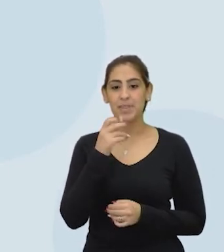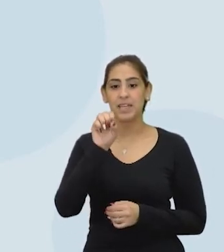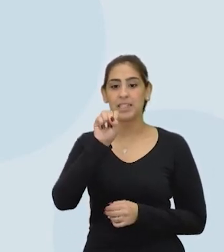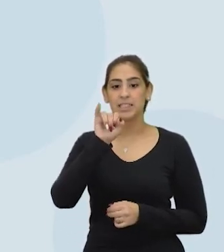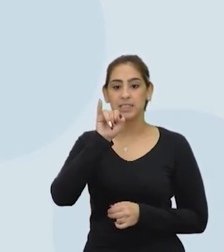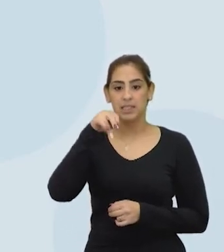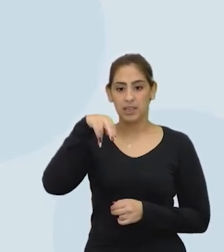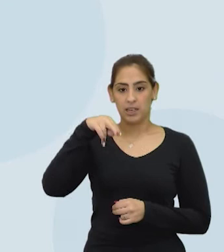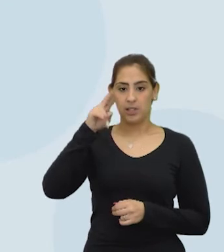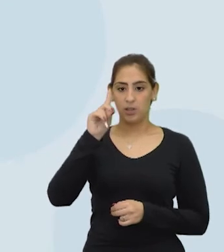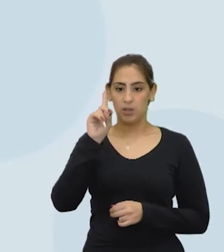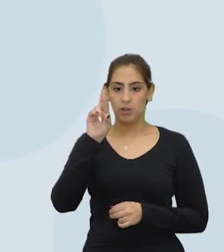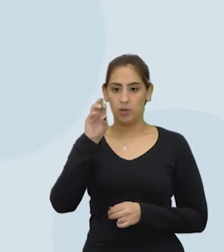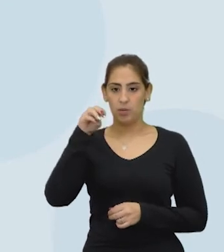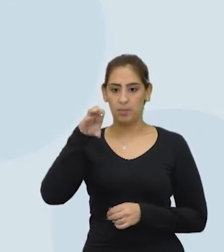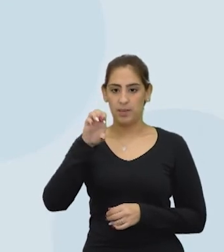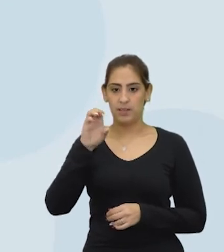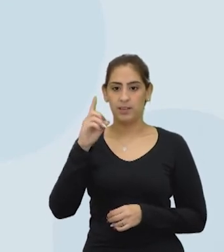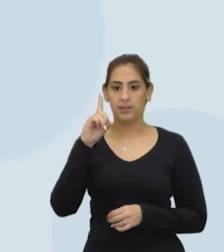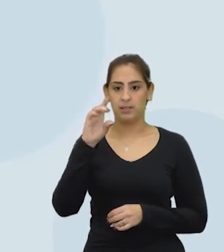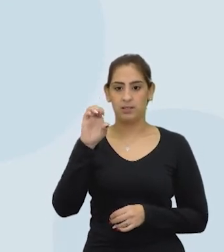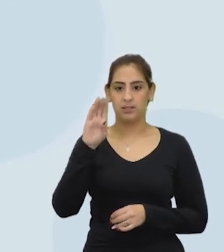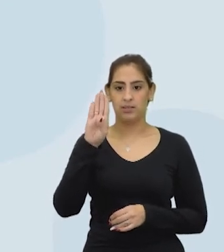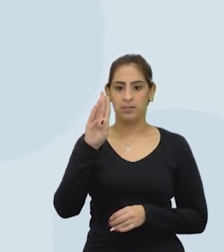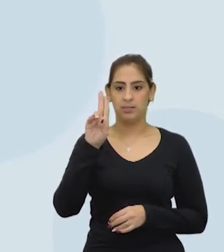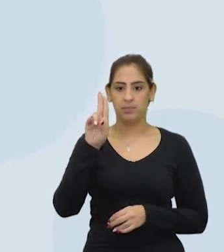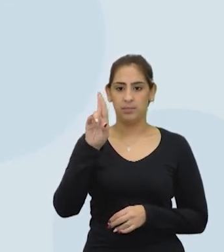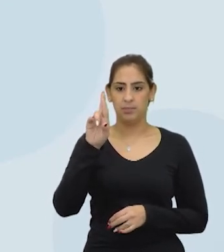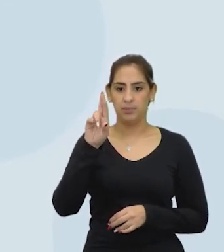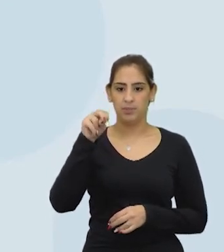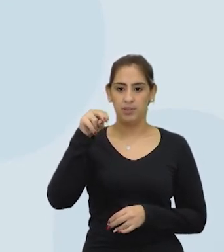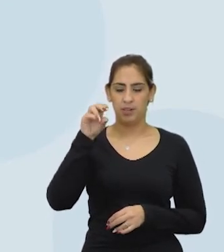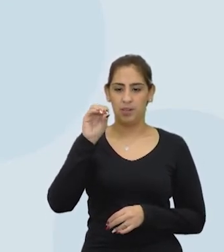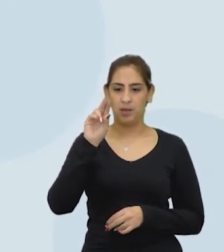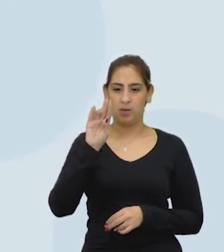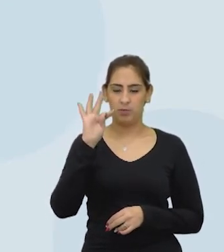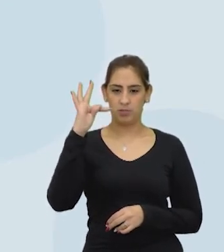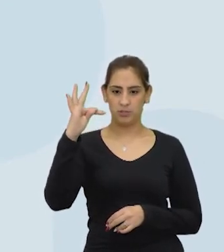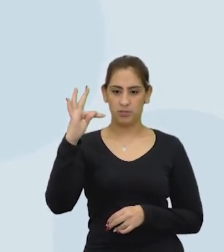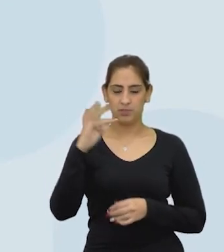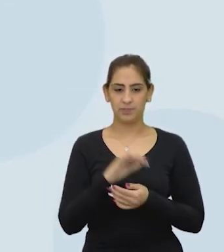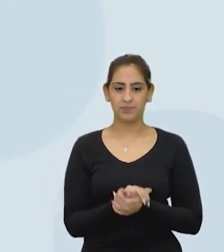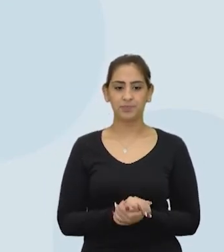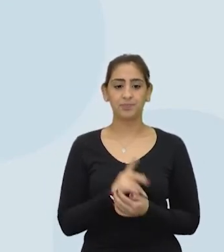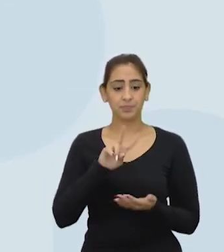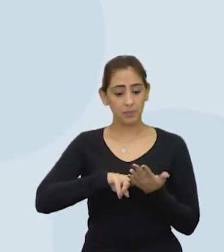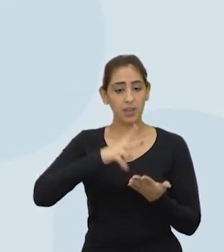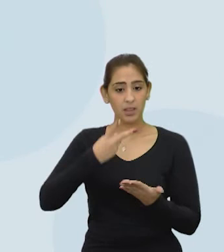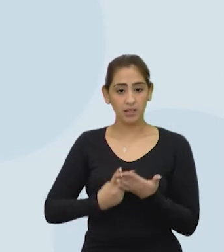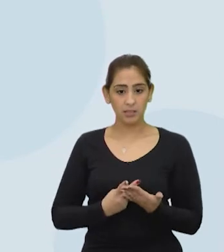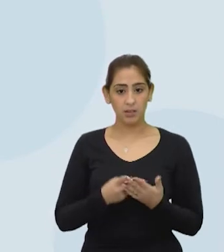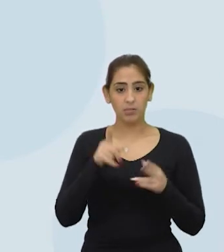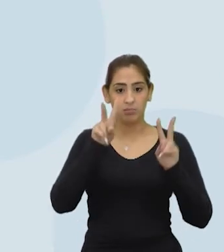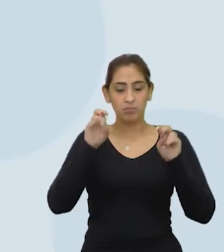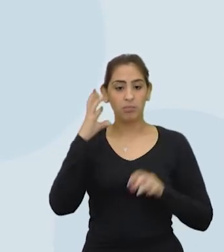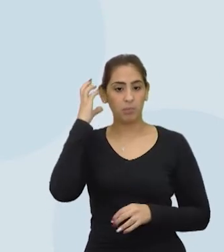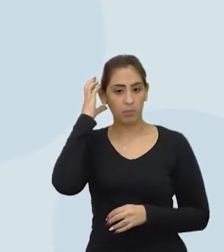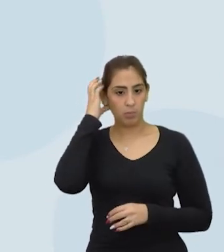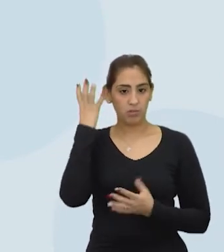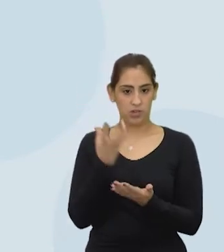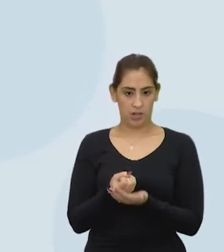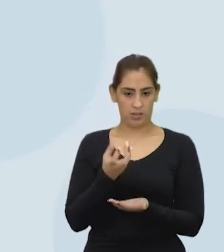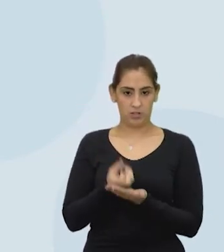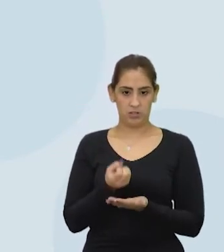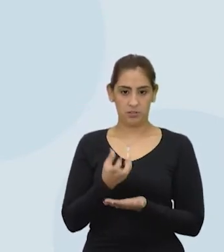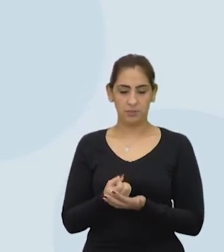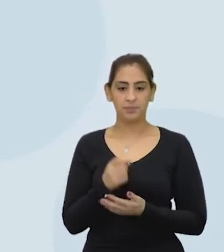burnout, que é o texto que baseou a nossa primeira aula. Então retome esse texto, porque esse texto é uma transcrição de um podcast. Ou seja,